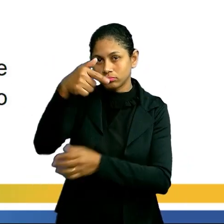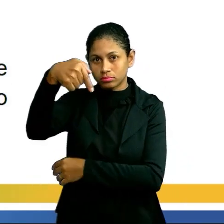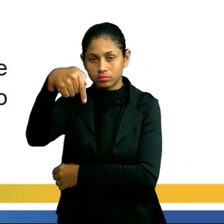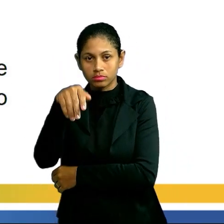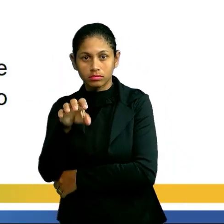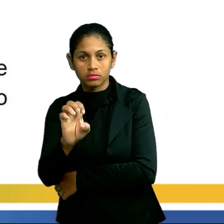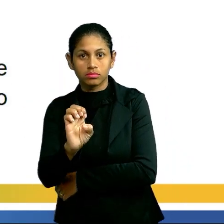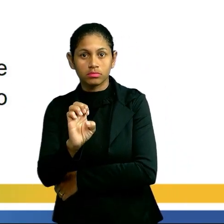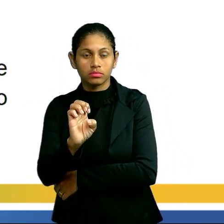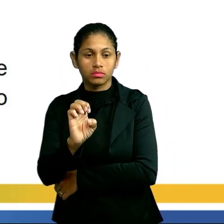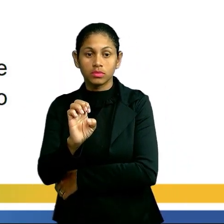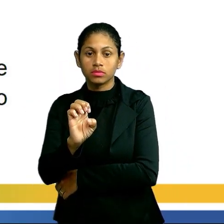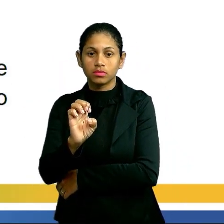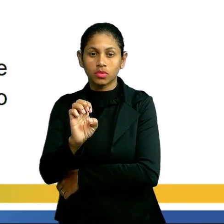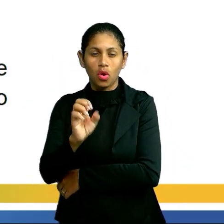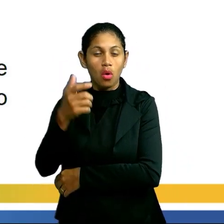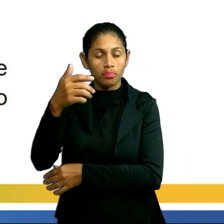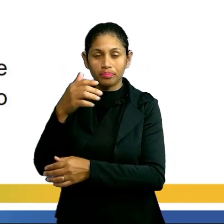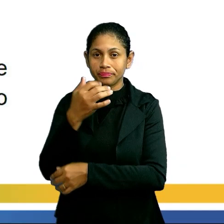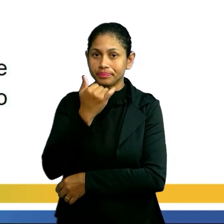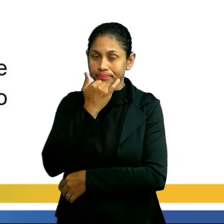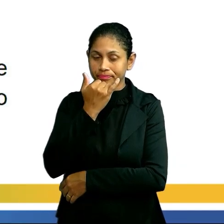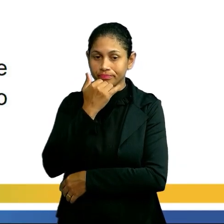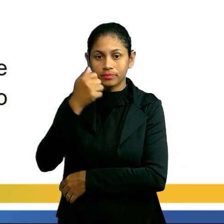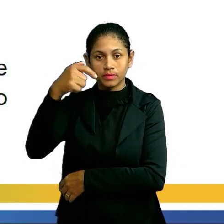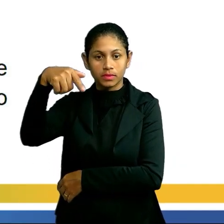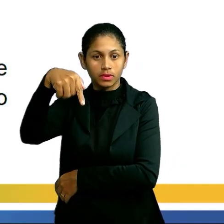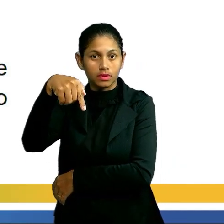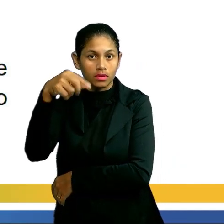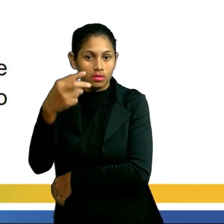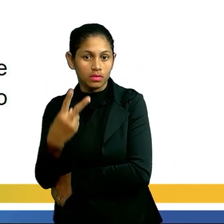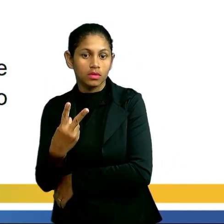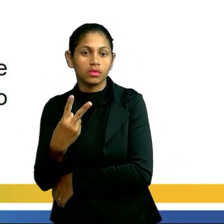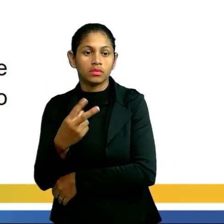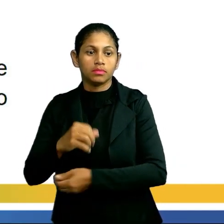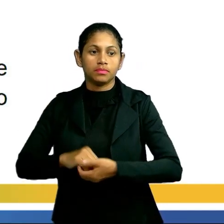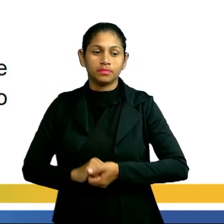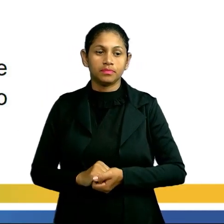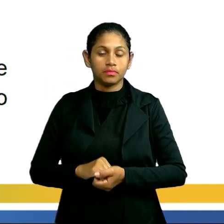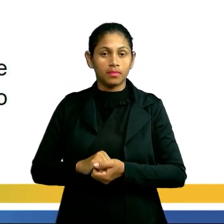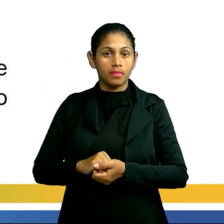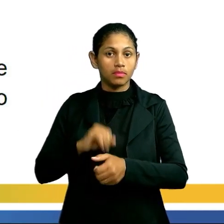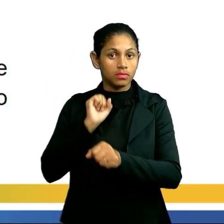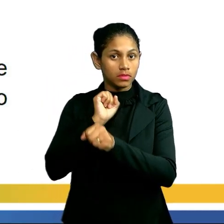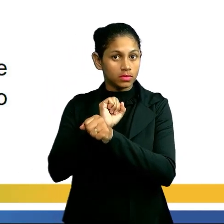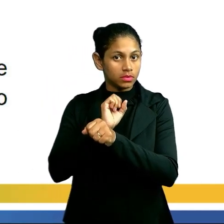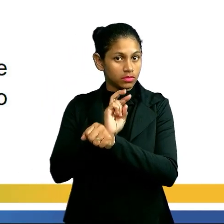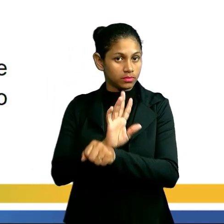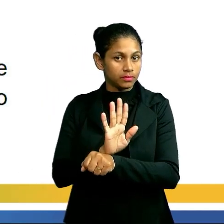questão 74. Pause o vídeo novamente e tente fazer sozinho.